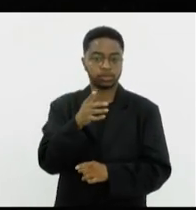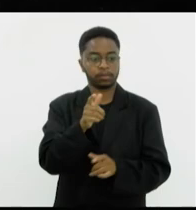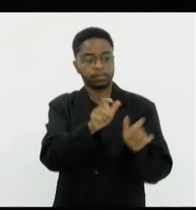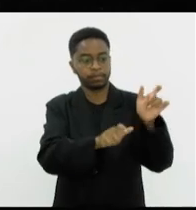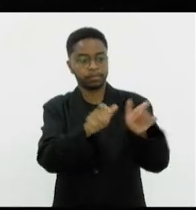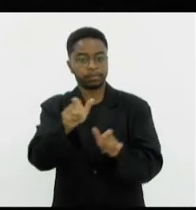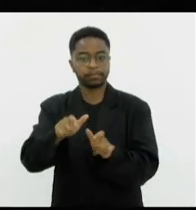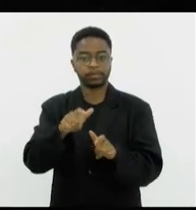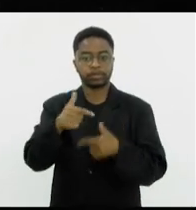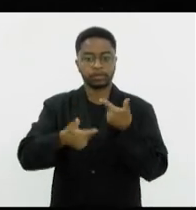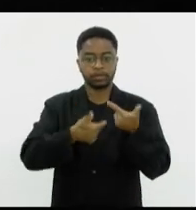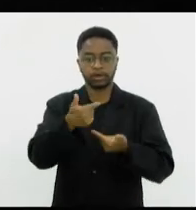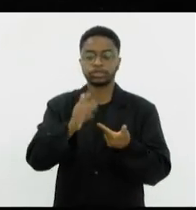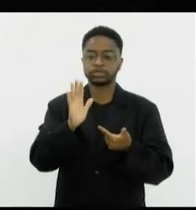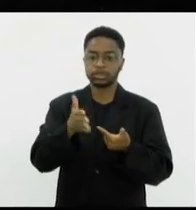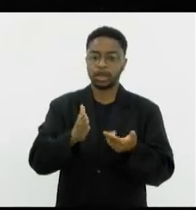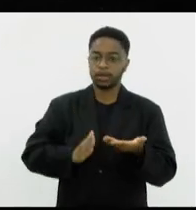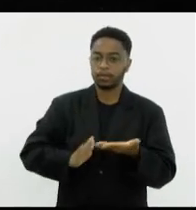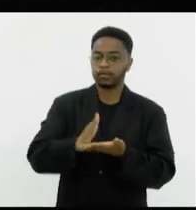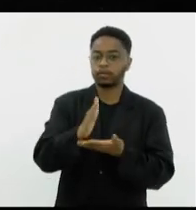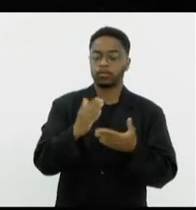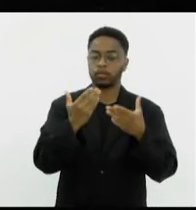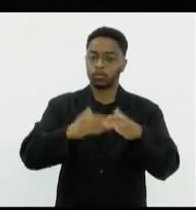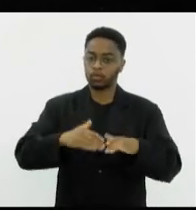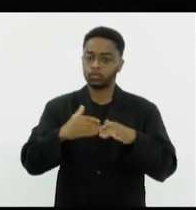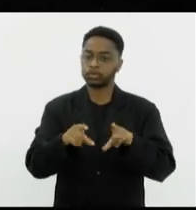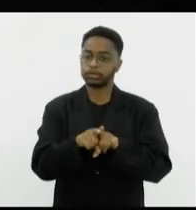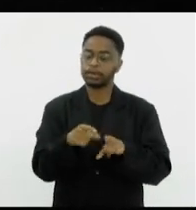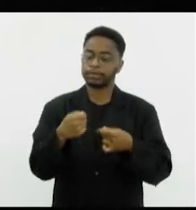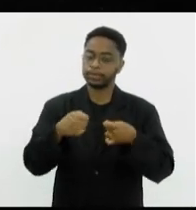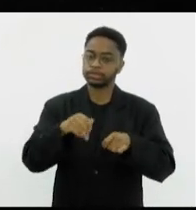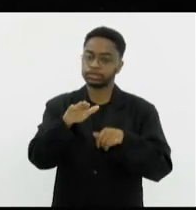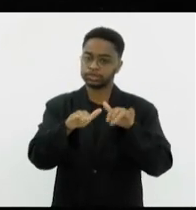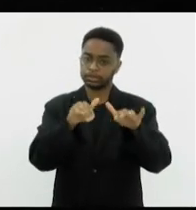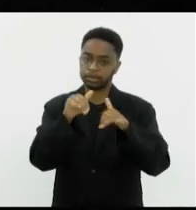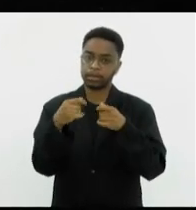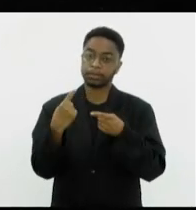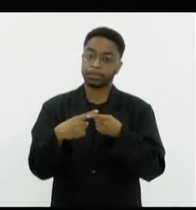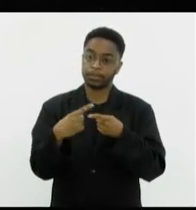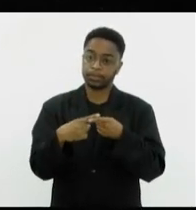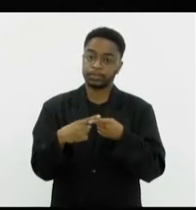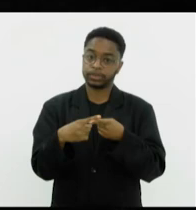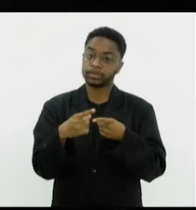trabalhadores que fizeram concurso e que precisam efetivamente serem chamados, porque